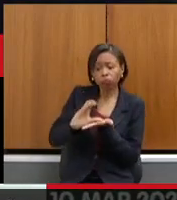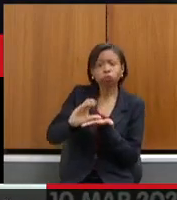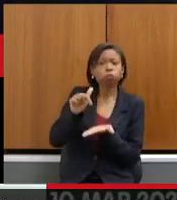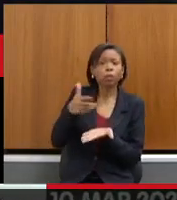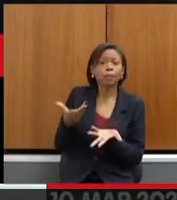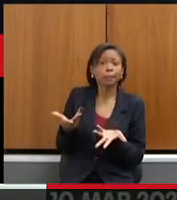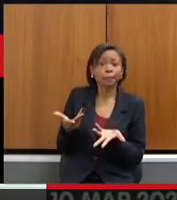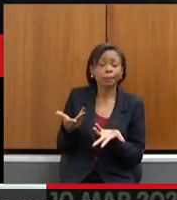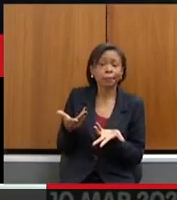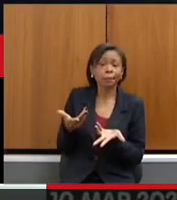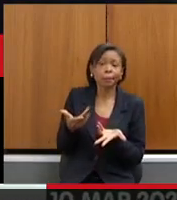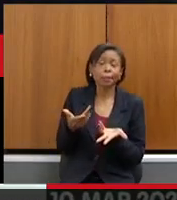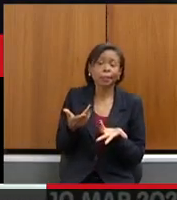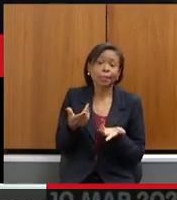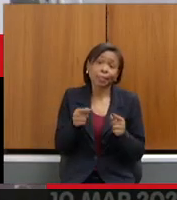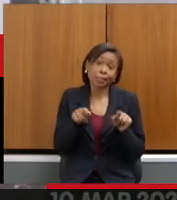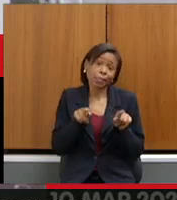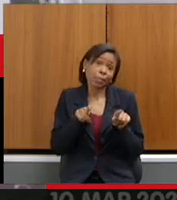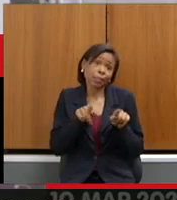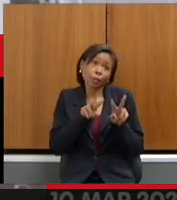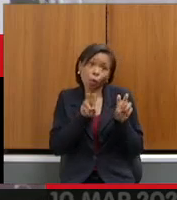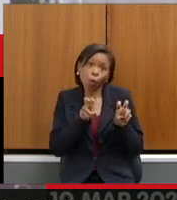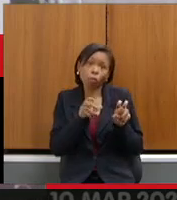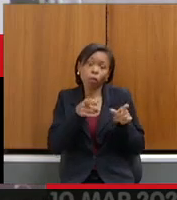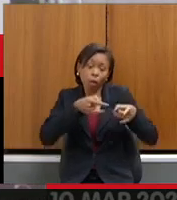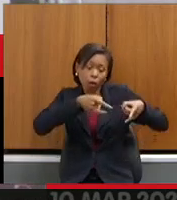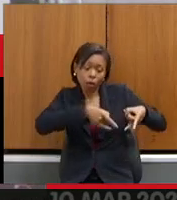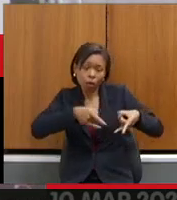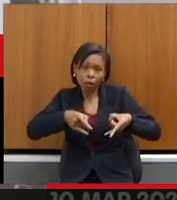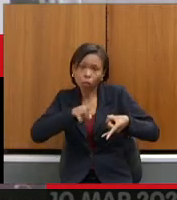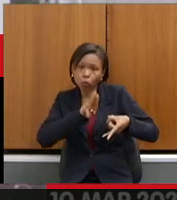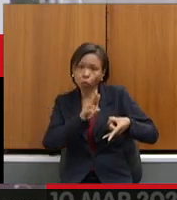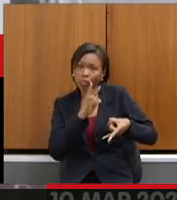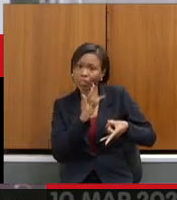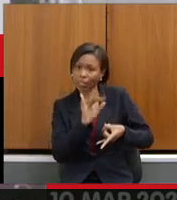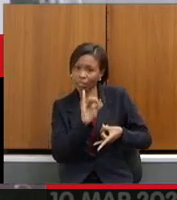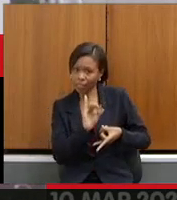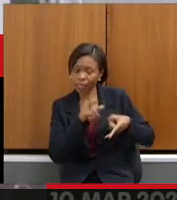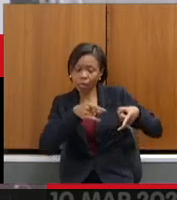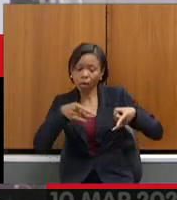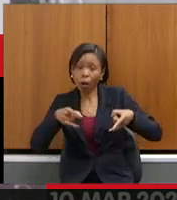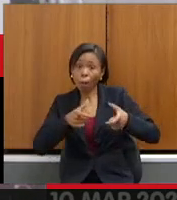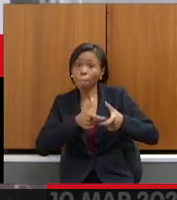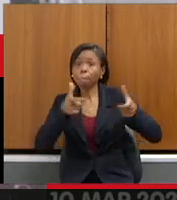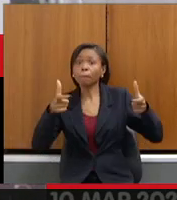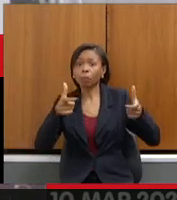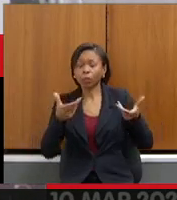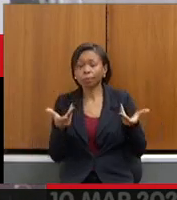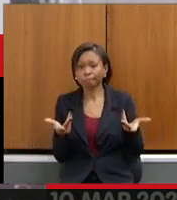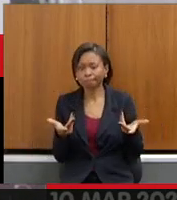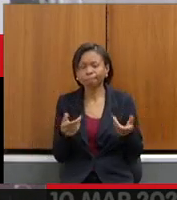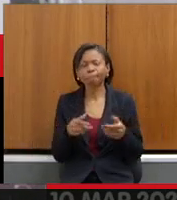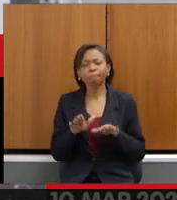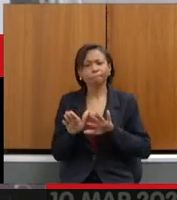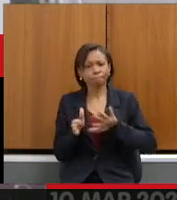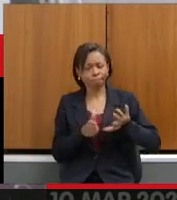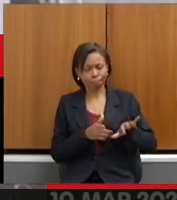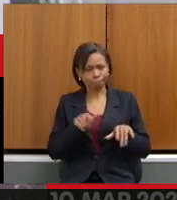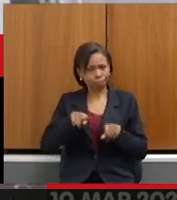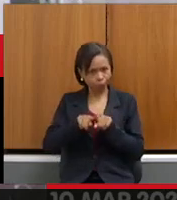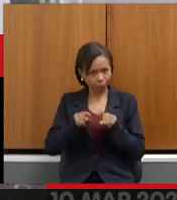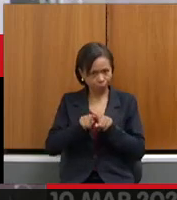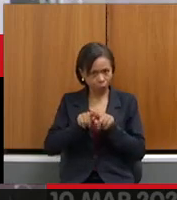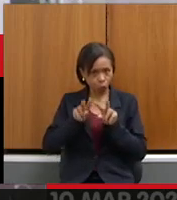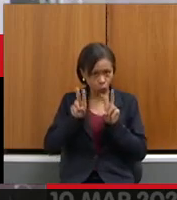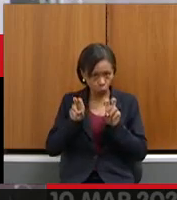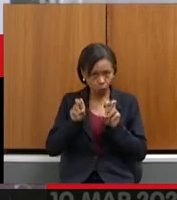a aumento de leitos de UTI e queria secretário com relação ao programa Minas consciente